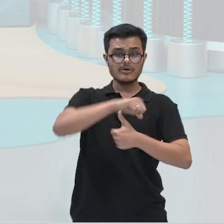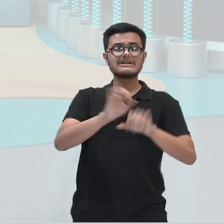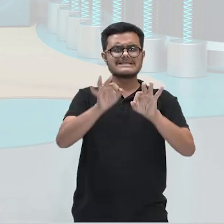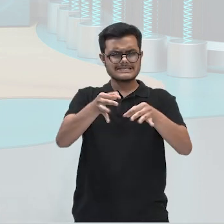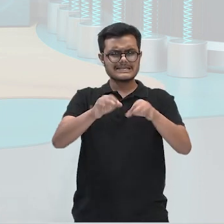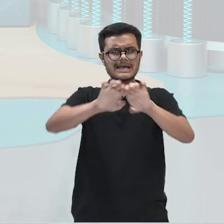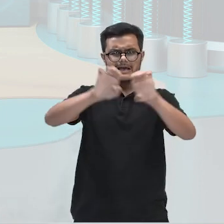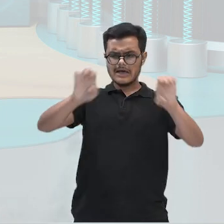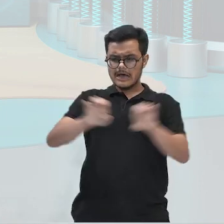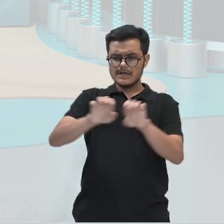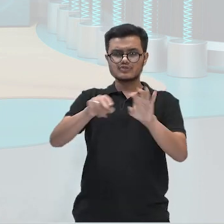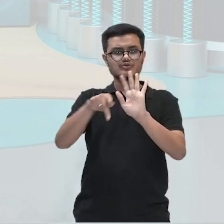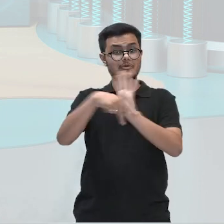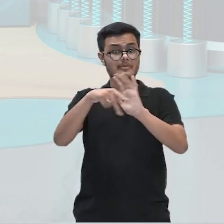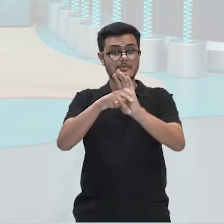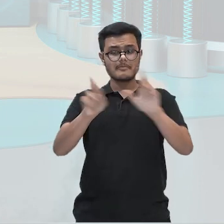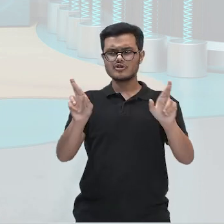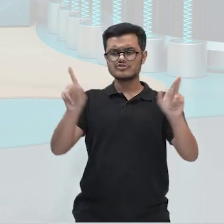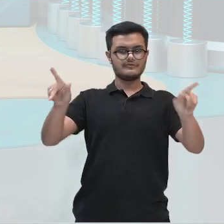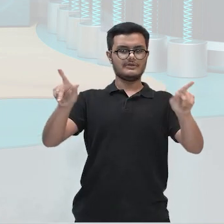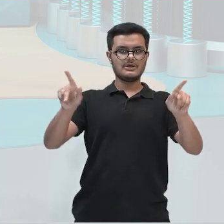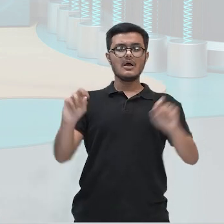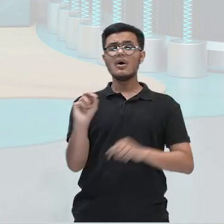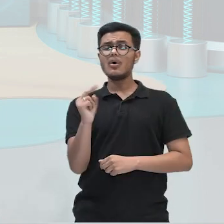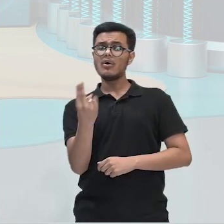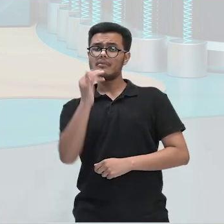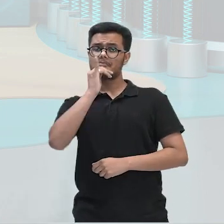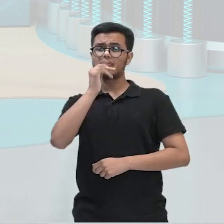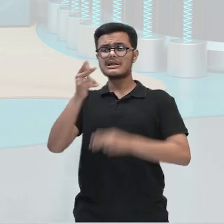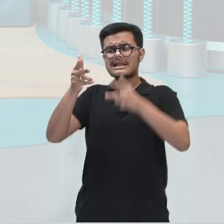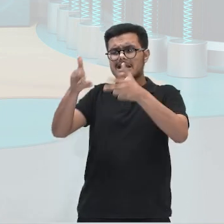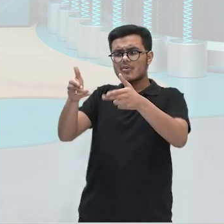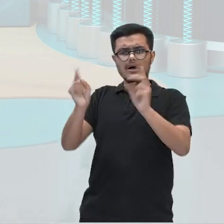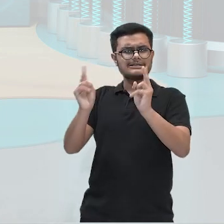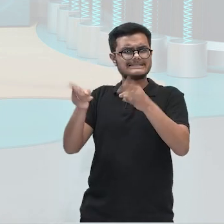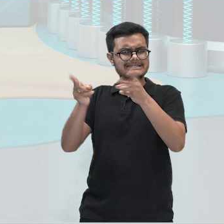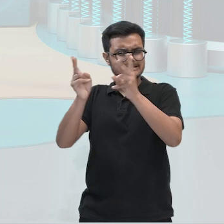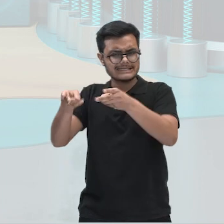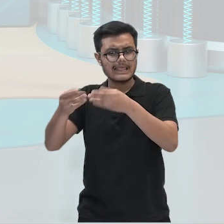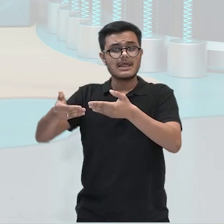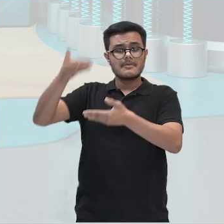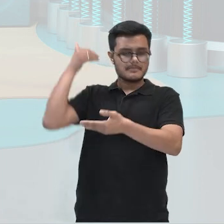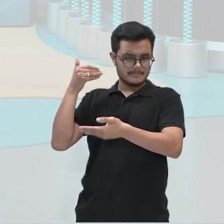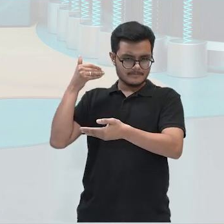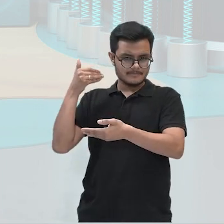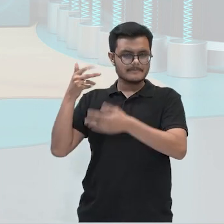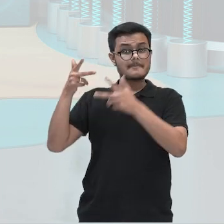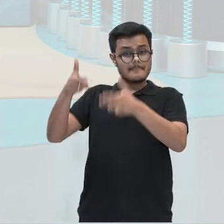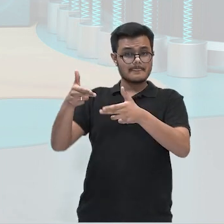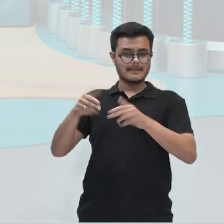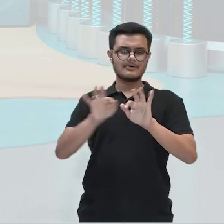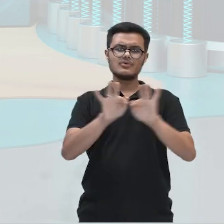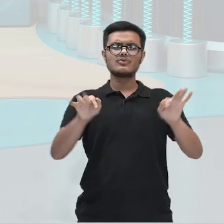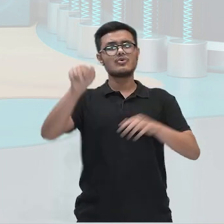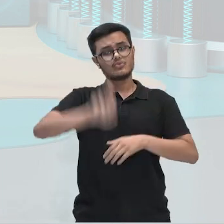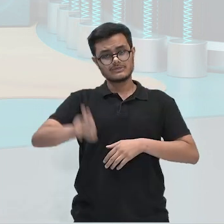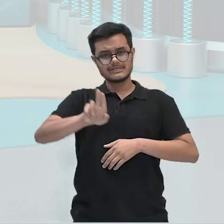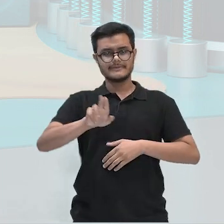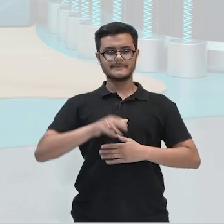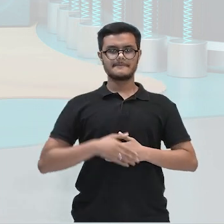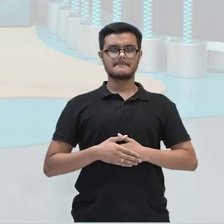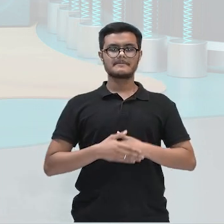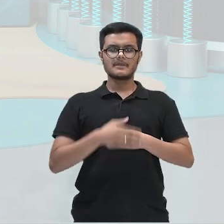completamente a sua forma ou se mantêm inalterados quando mudam para a forma do passado. Então, o que temos que